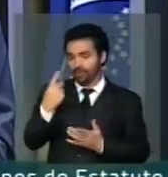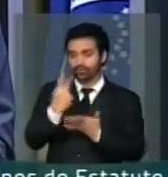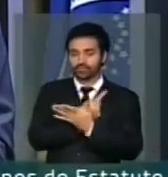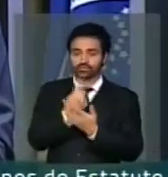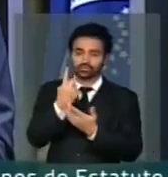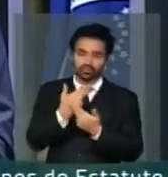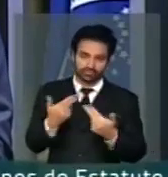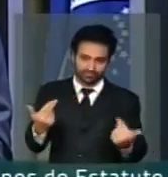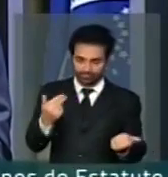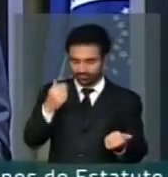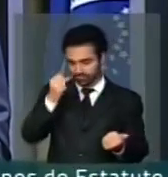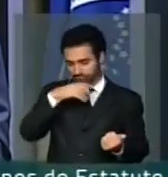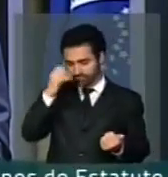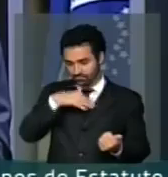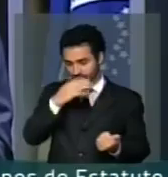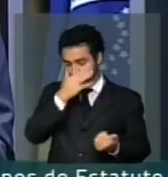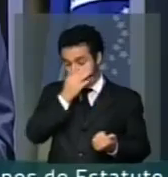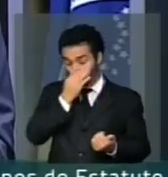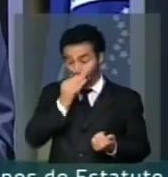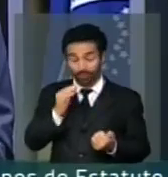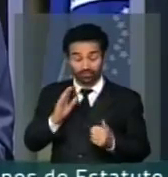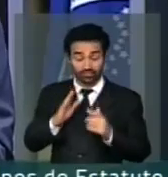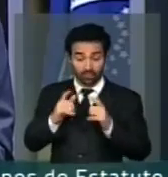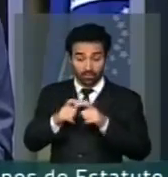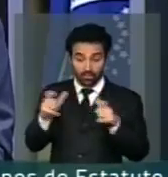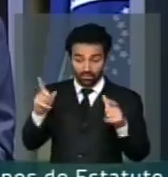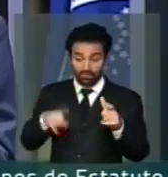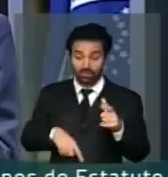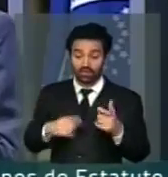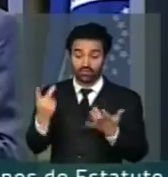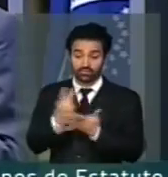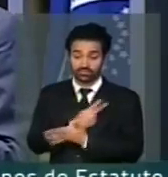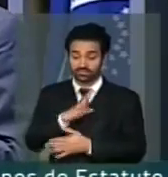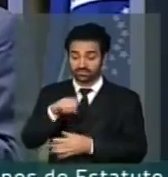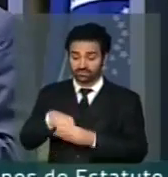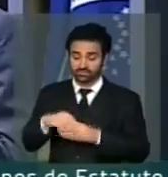das vezes, os atos são praticados dentro